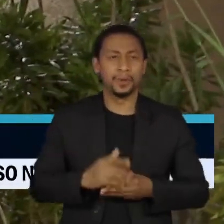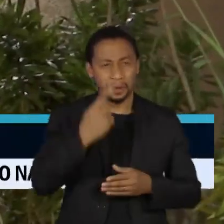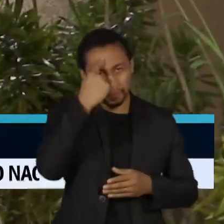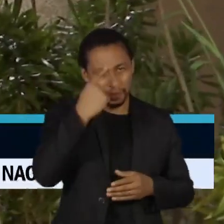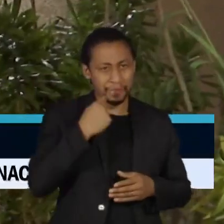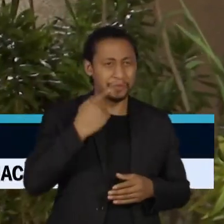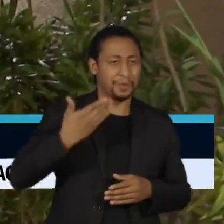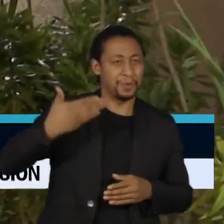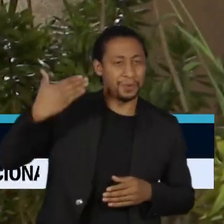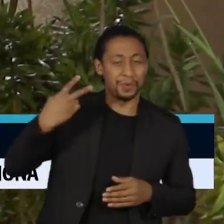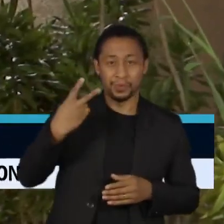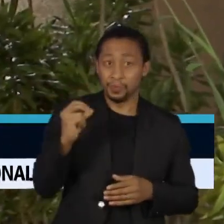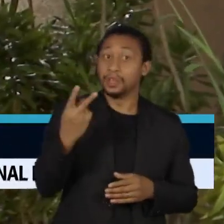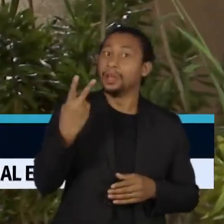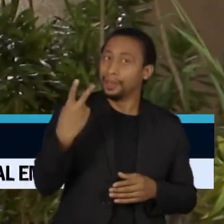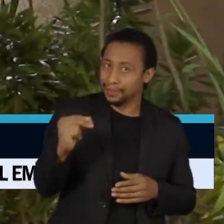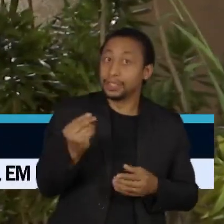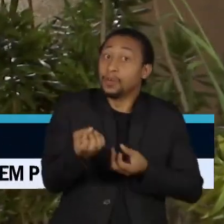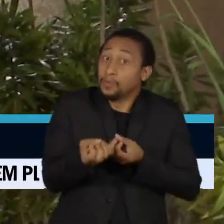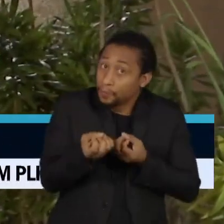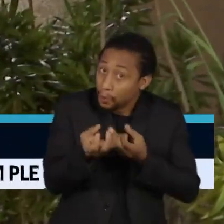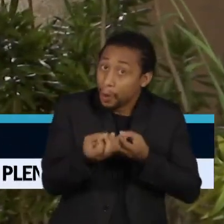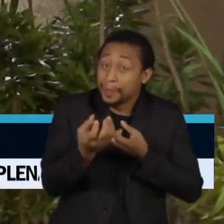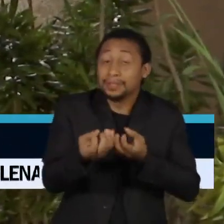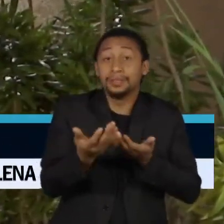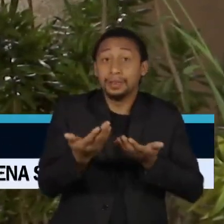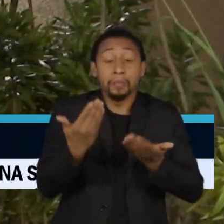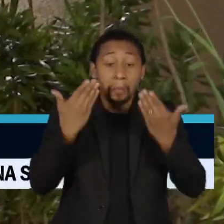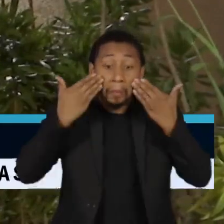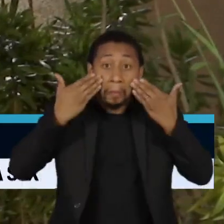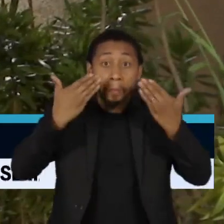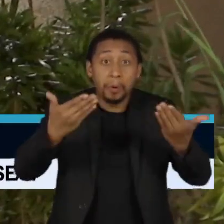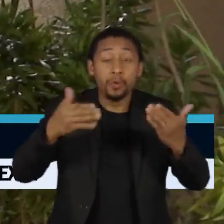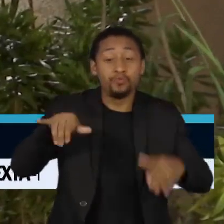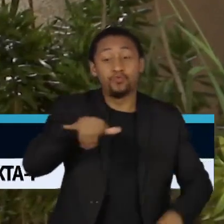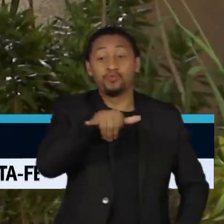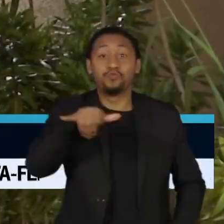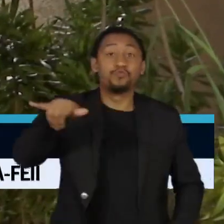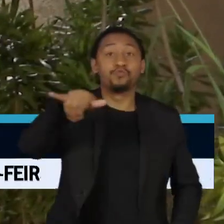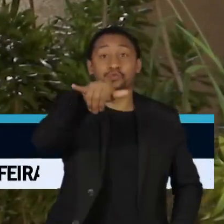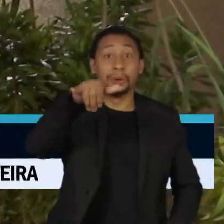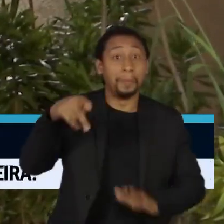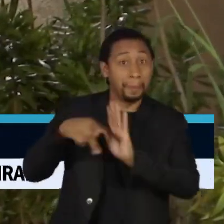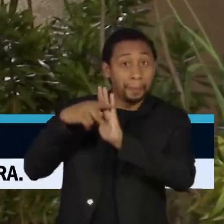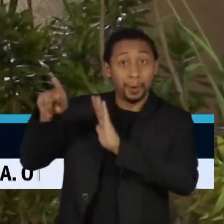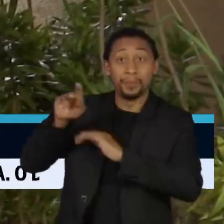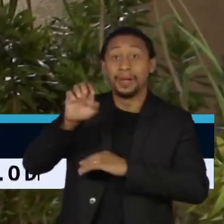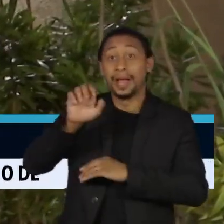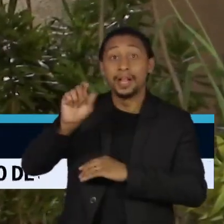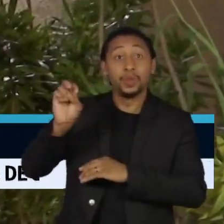desde 2020 e usava dados públicos de viagens aéreas do jato particular